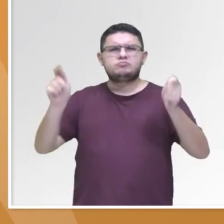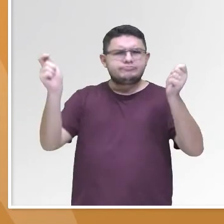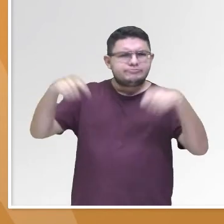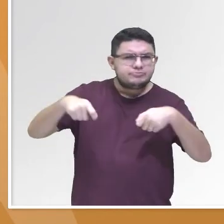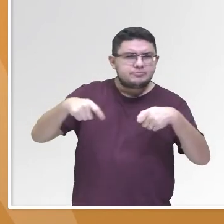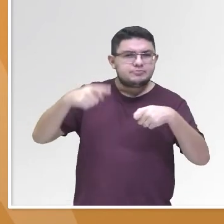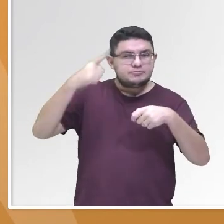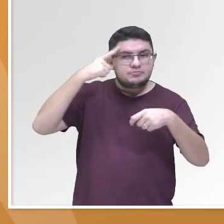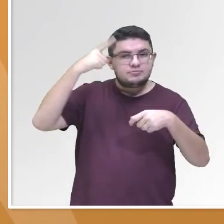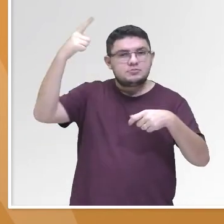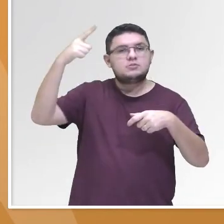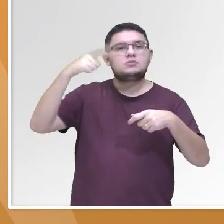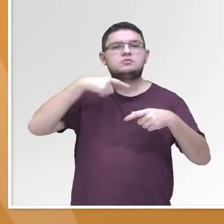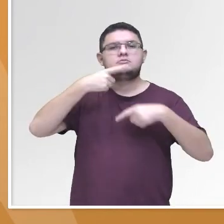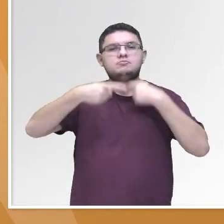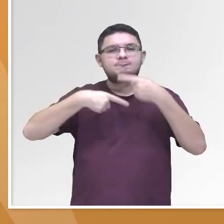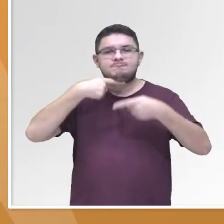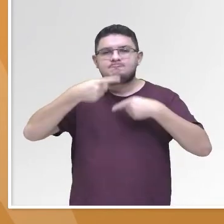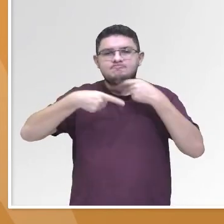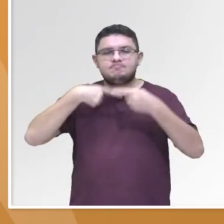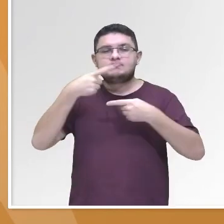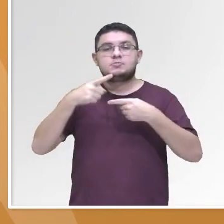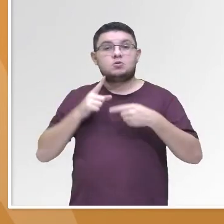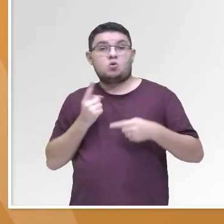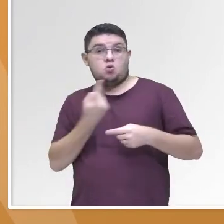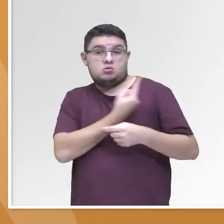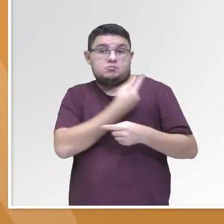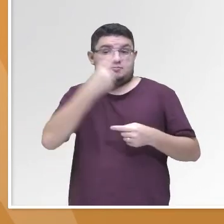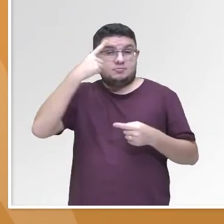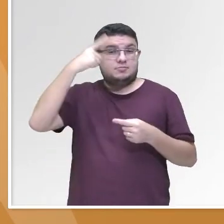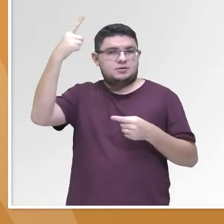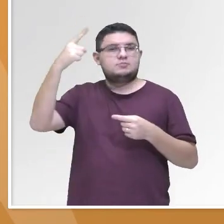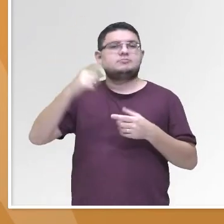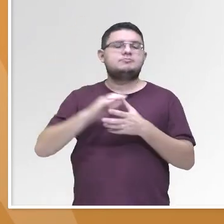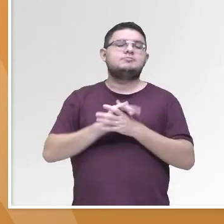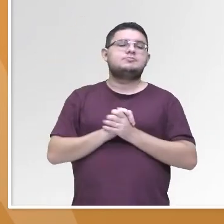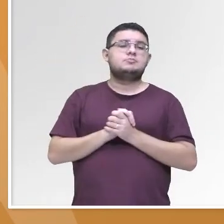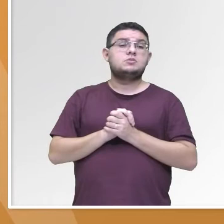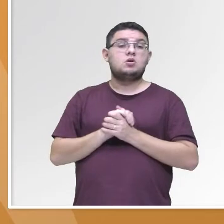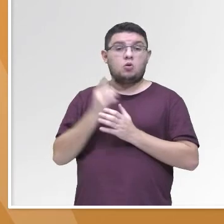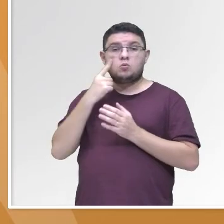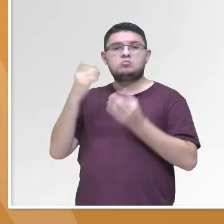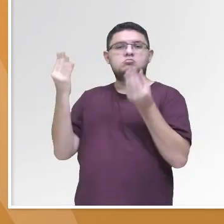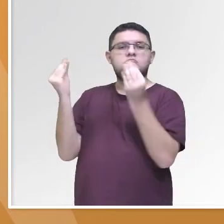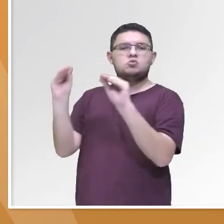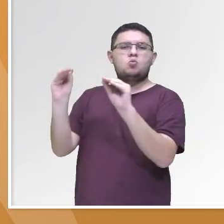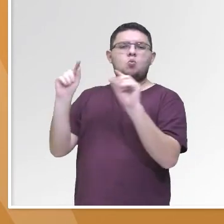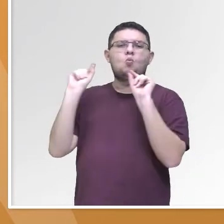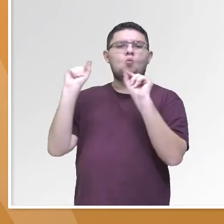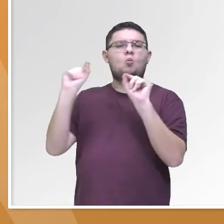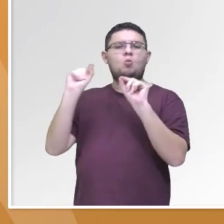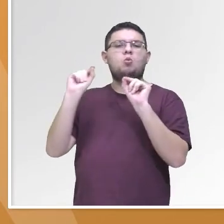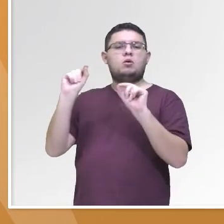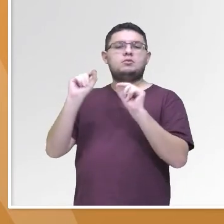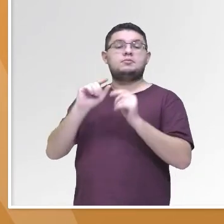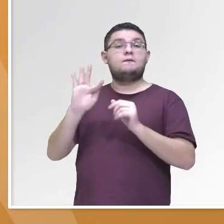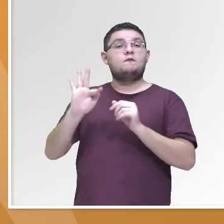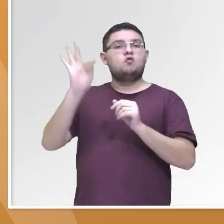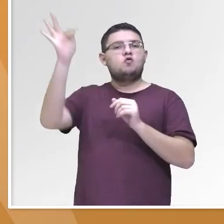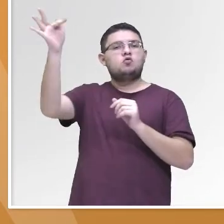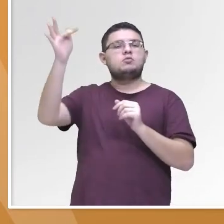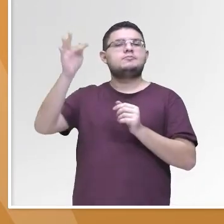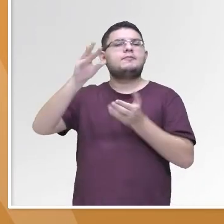precisa ter e pensar sobre isso, né? Então eu coloquei aí para vocês, olha, no futuro não